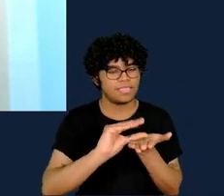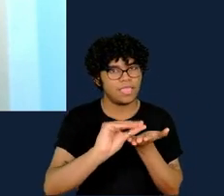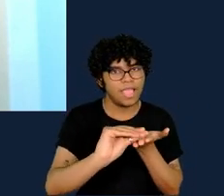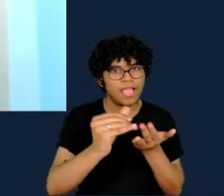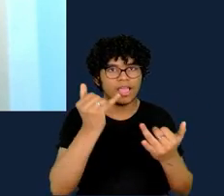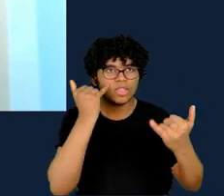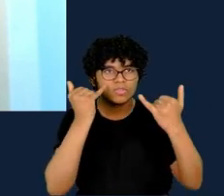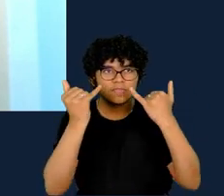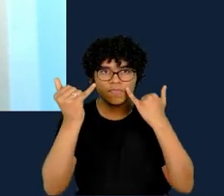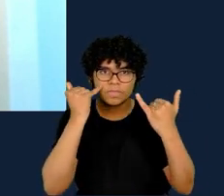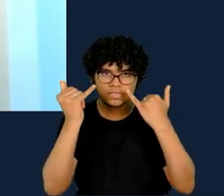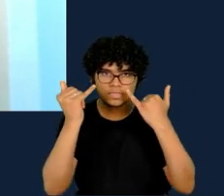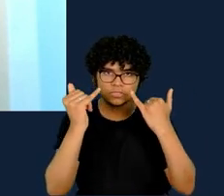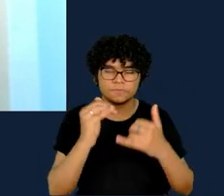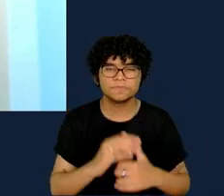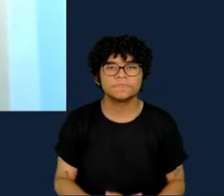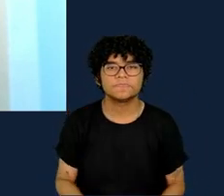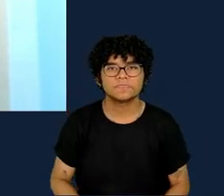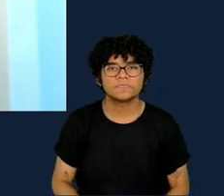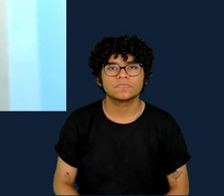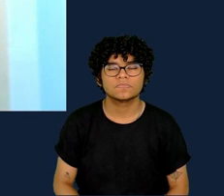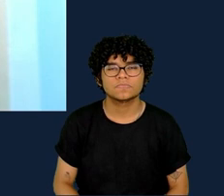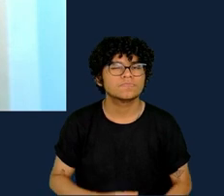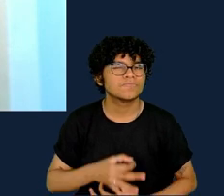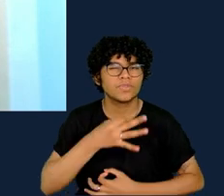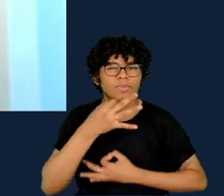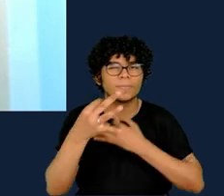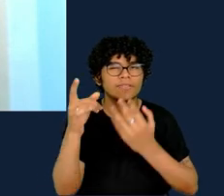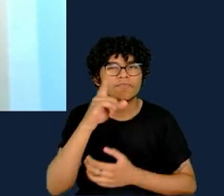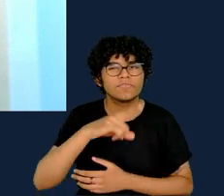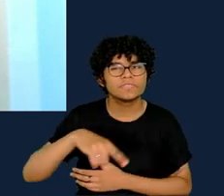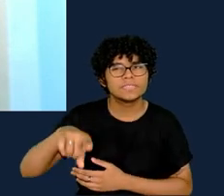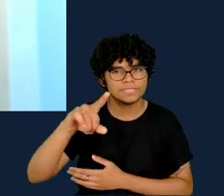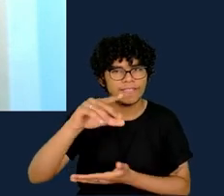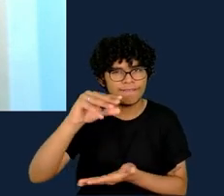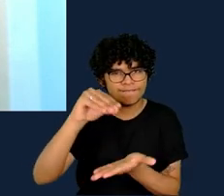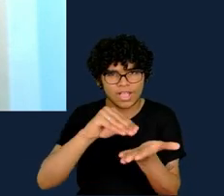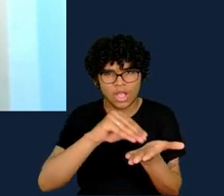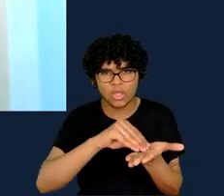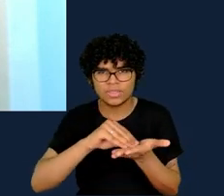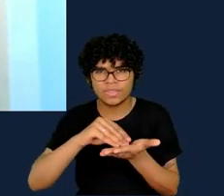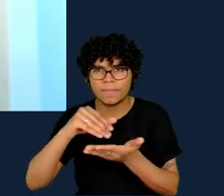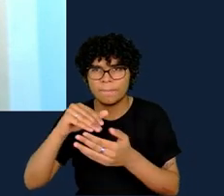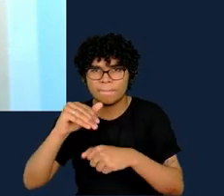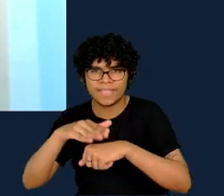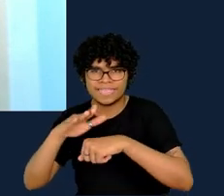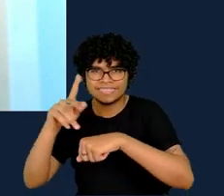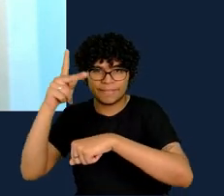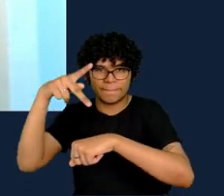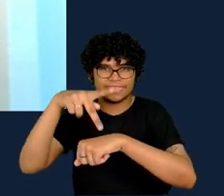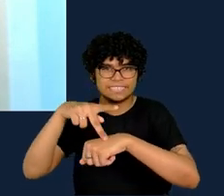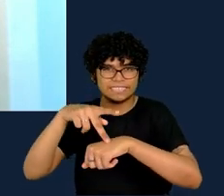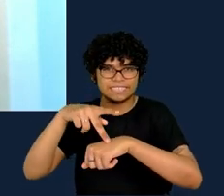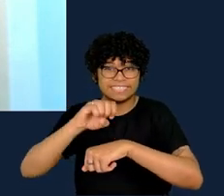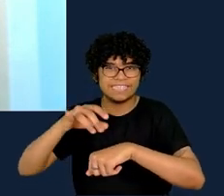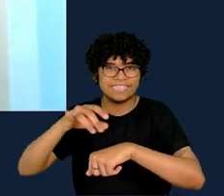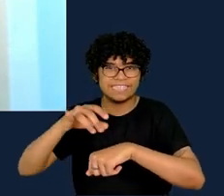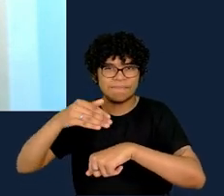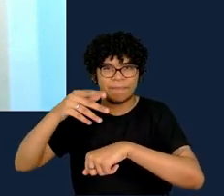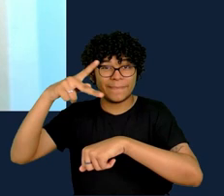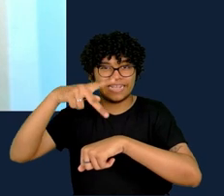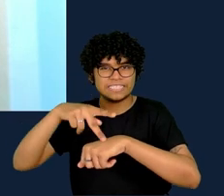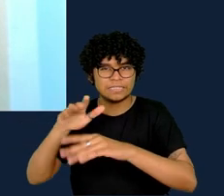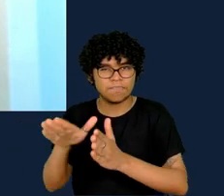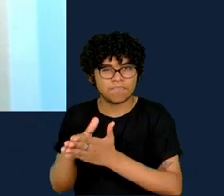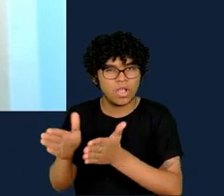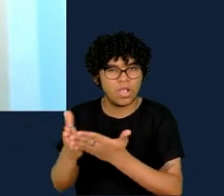informação. Vocês veem mais lacunas nos países em desenvolvimento, né, no qual, por exemplo, o Brasil se